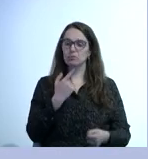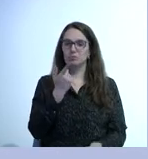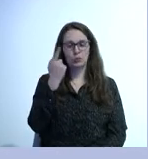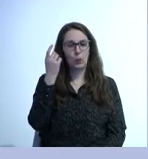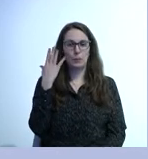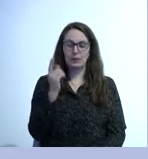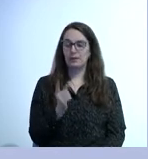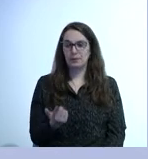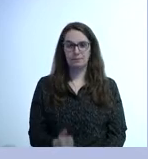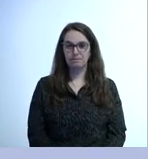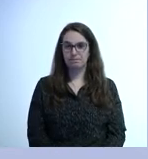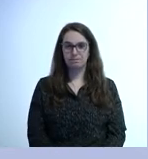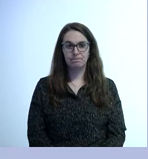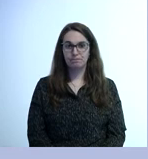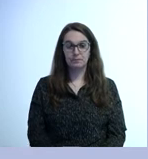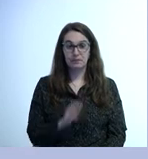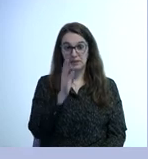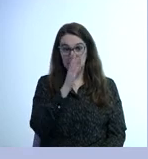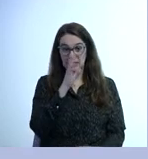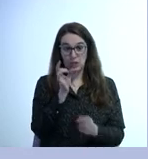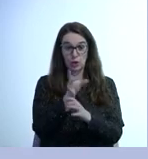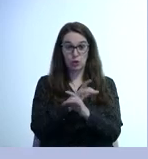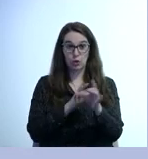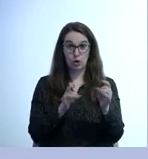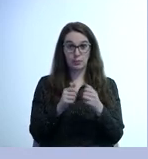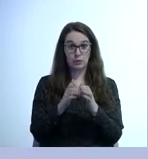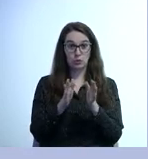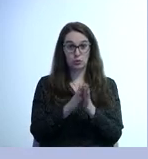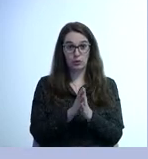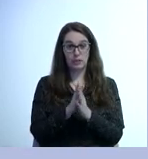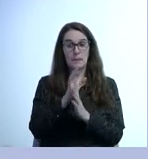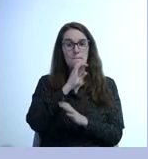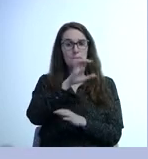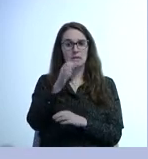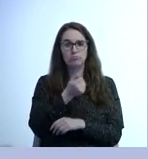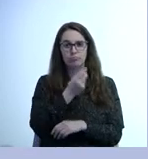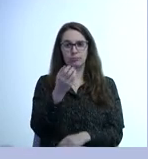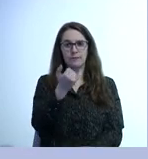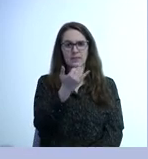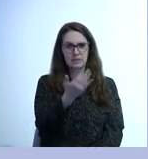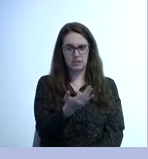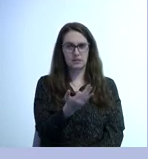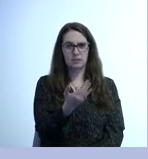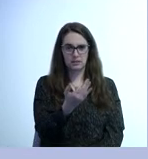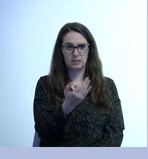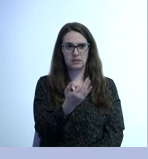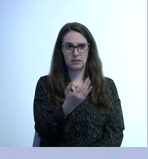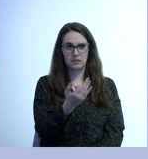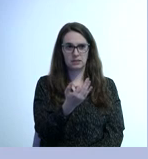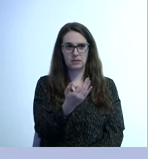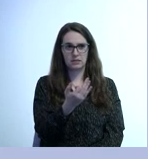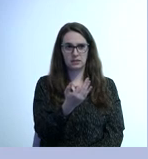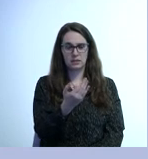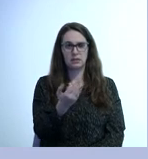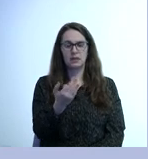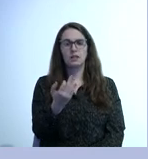incompreensível que em toda a Europa, são 27 países, não é? Não haja, tirando esta